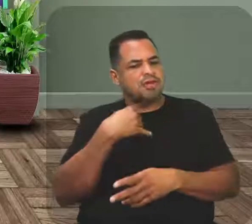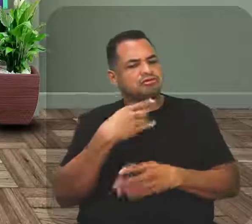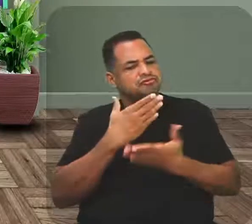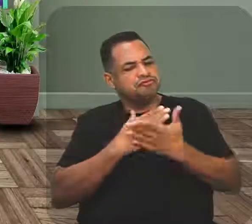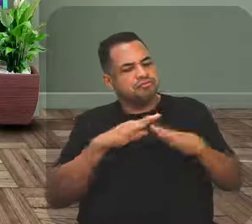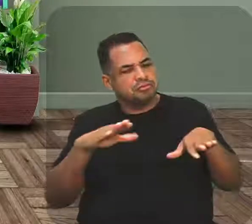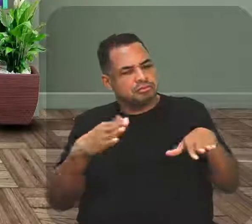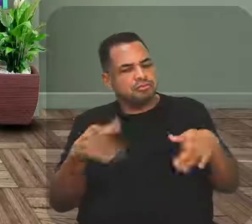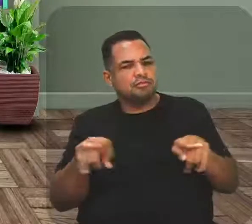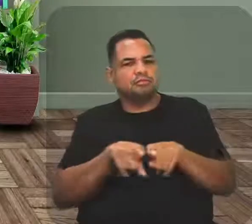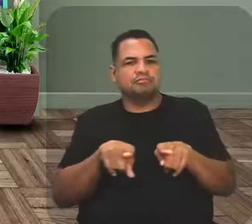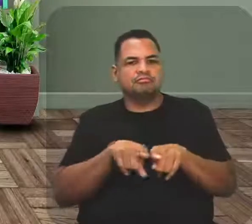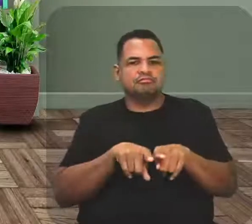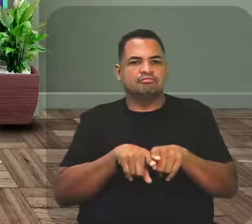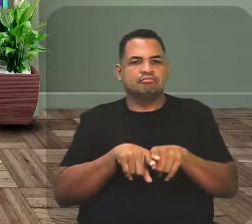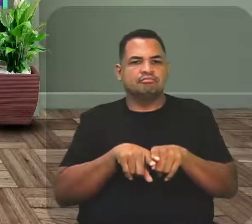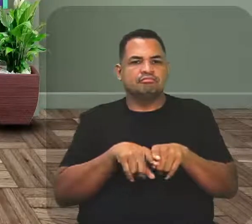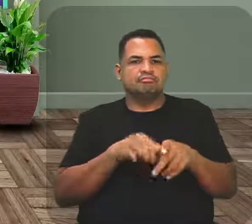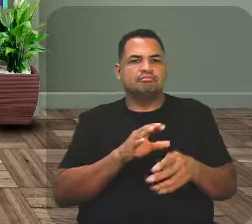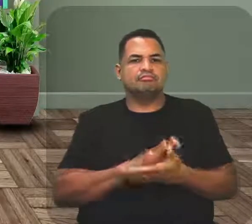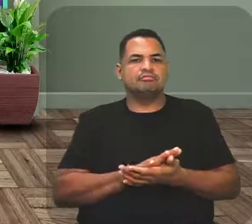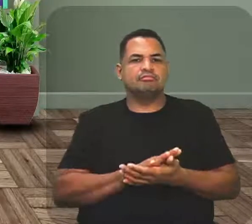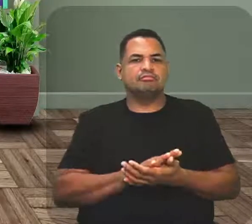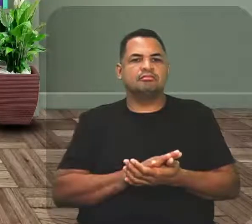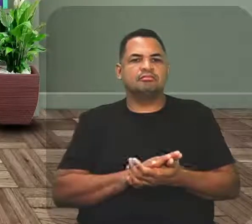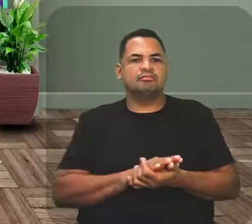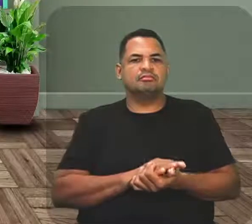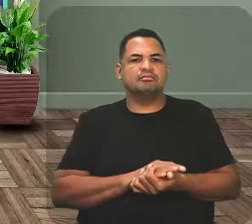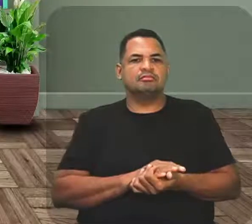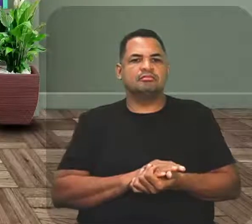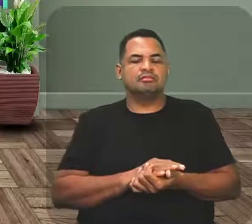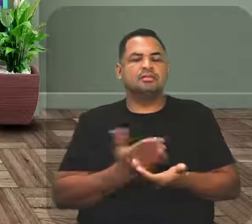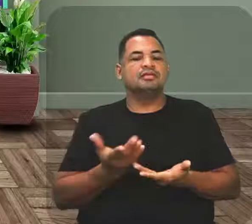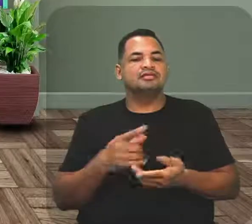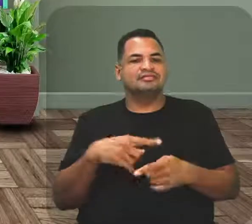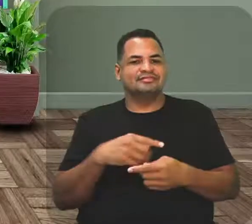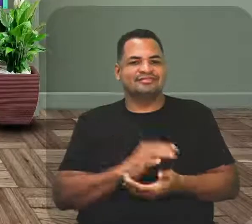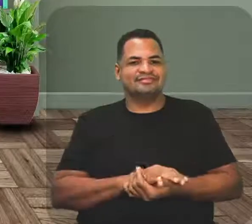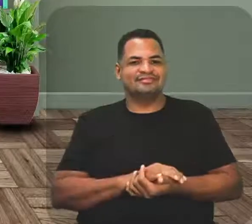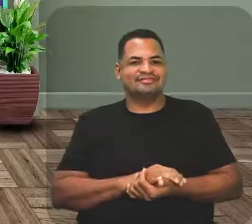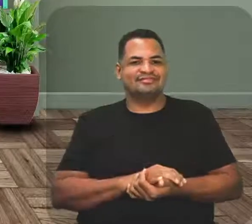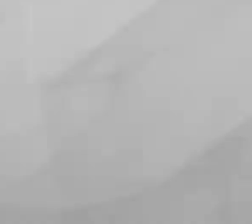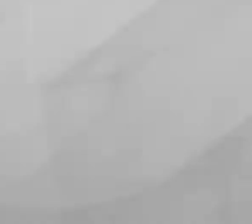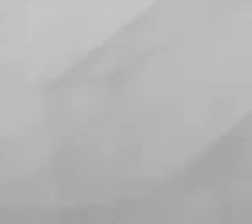as dúvidas também, tá? Muito bem, vamos então, até a próxima.